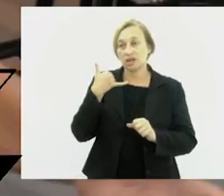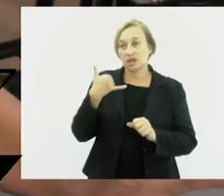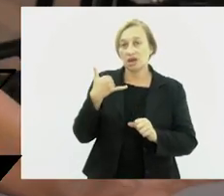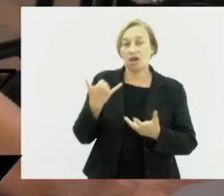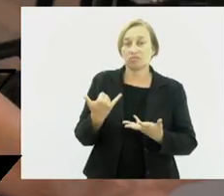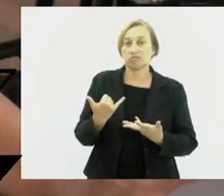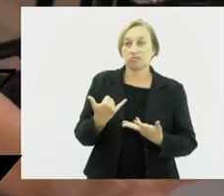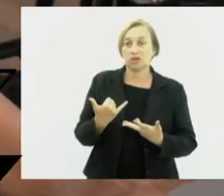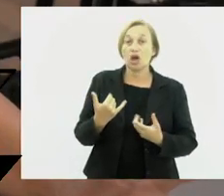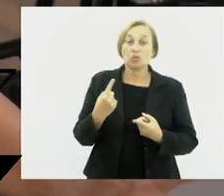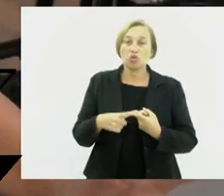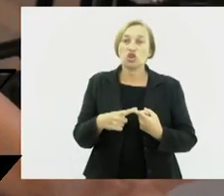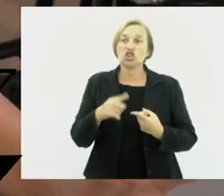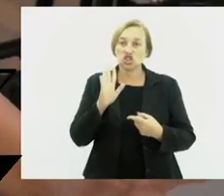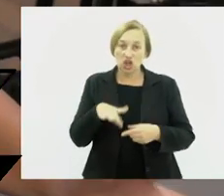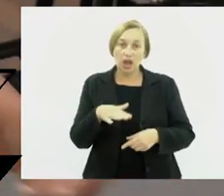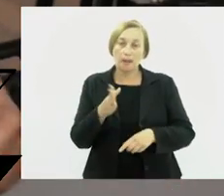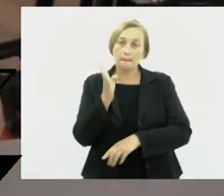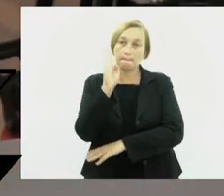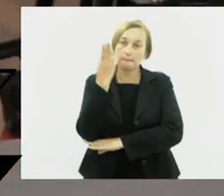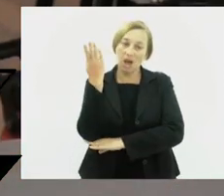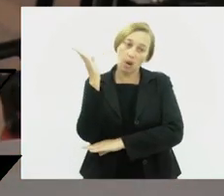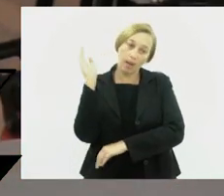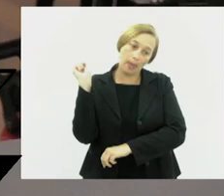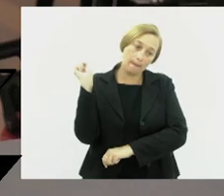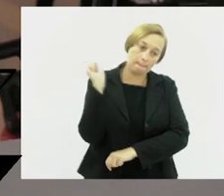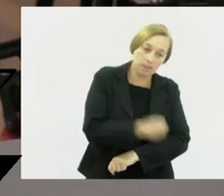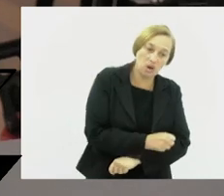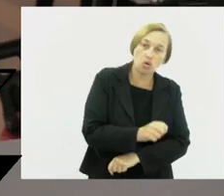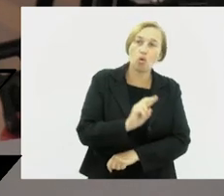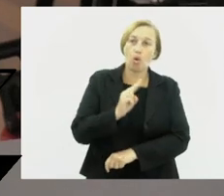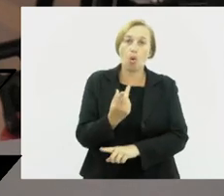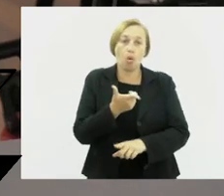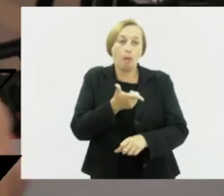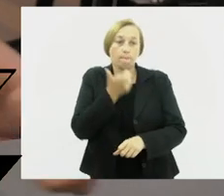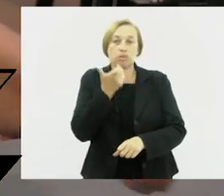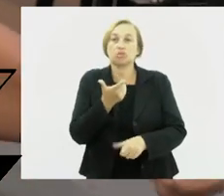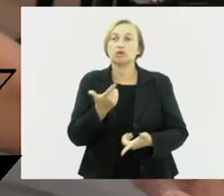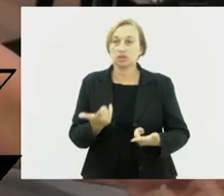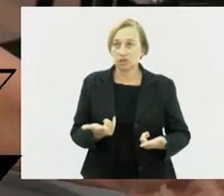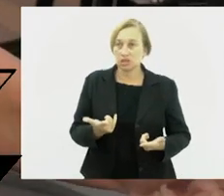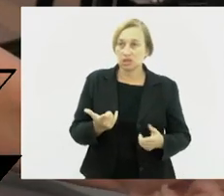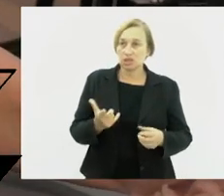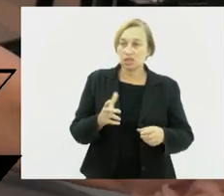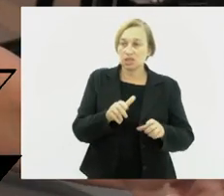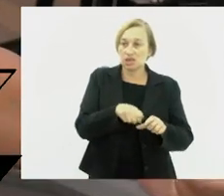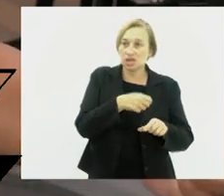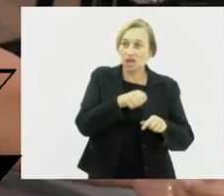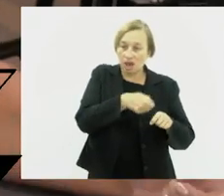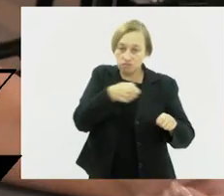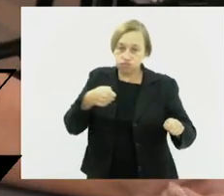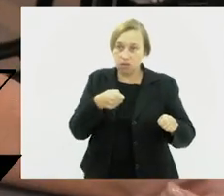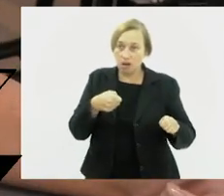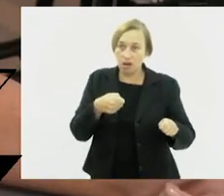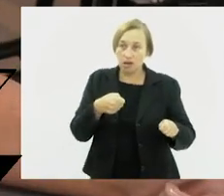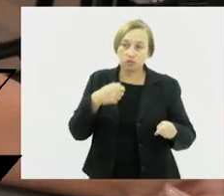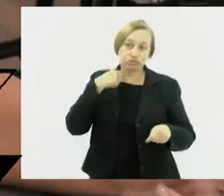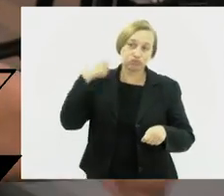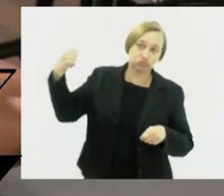já deram uma paulada, né? Deram um tiro, e pegaram e amarraram, e tentaram